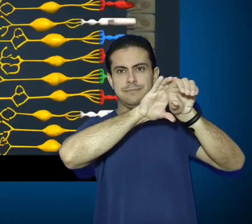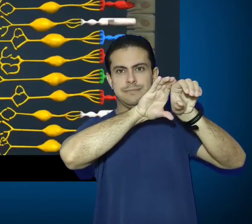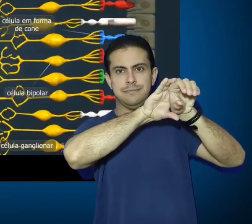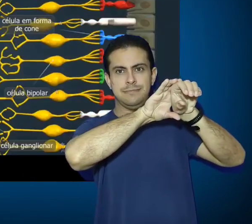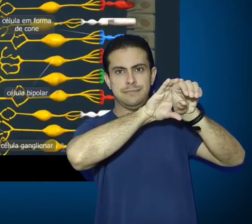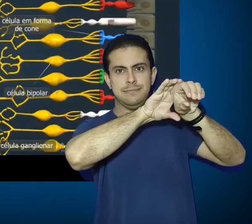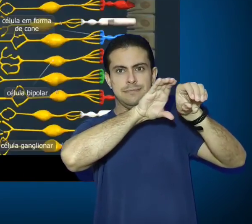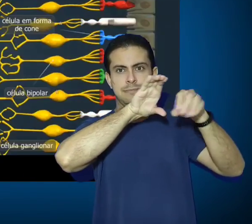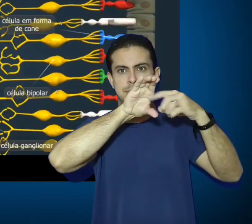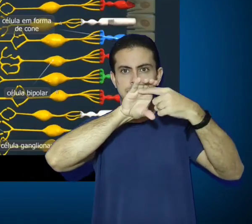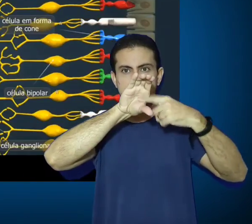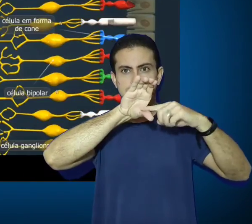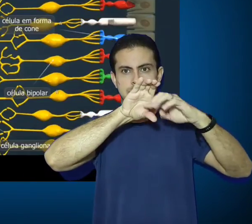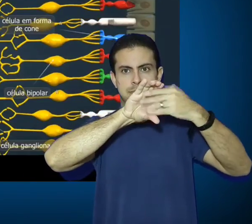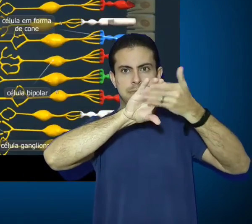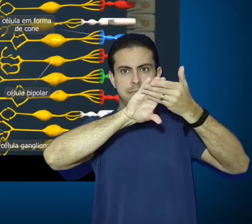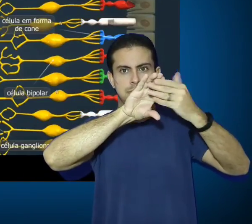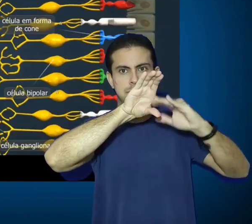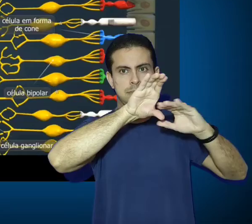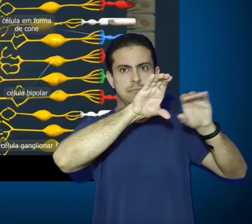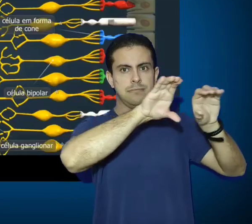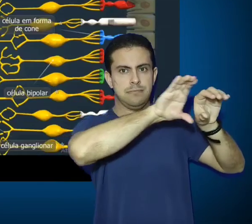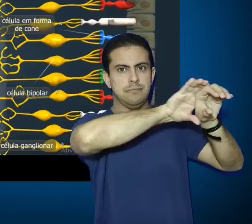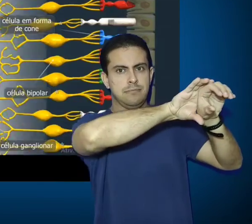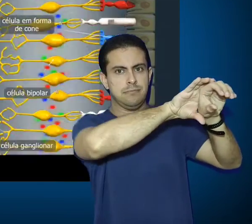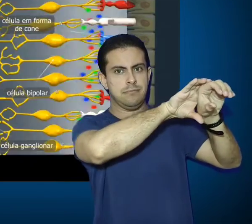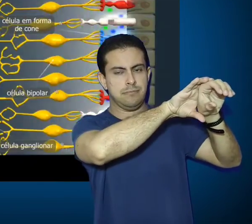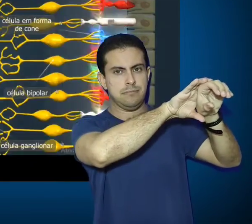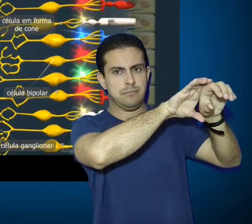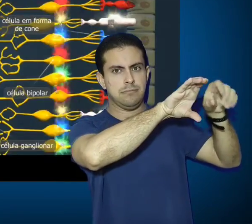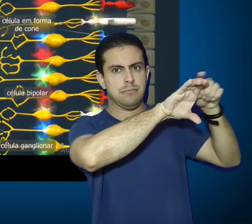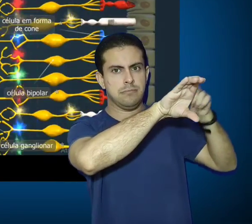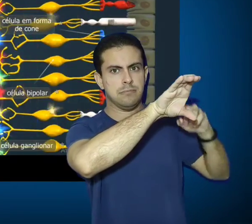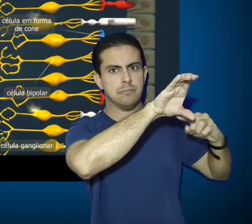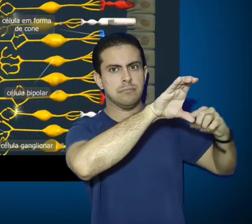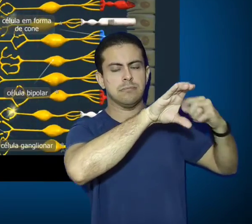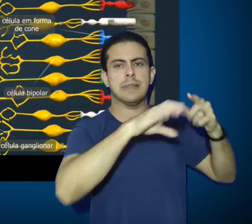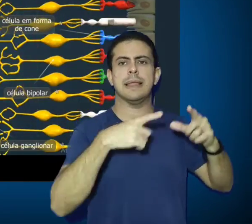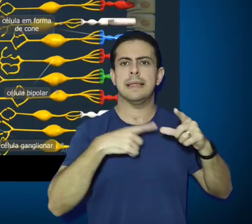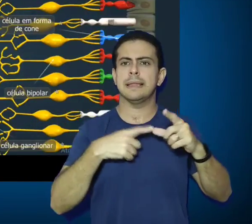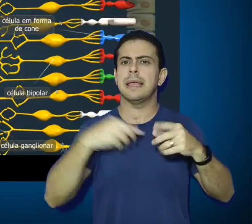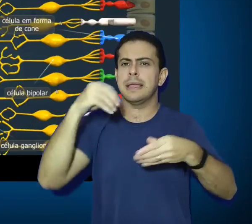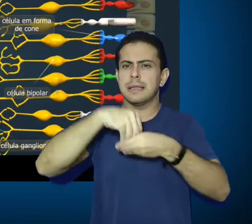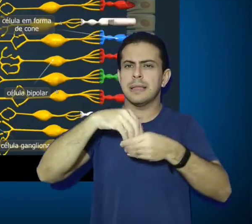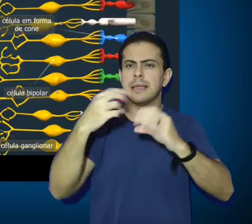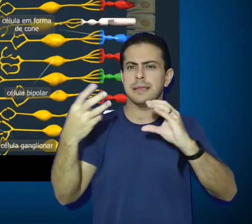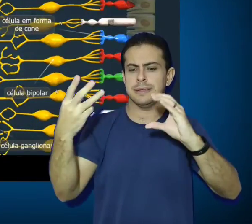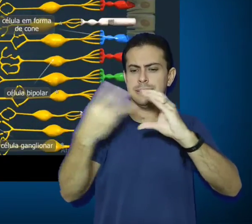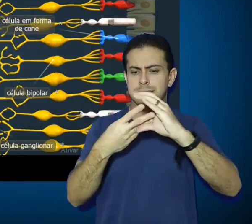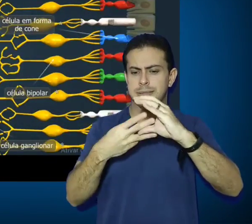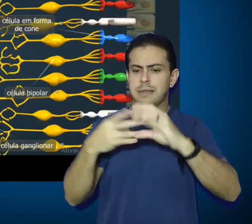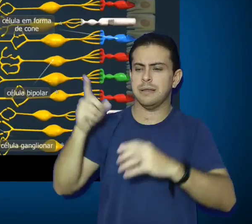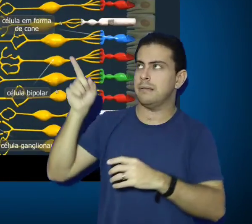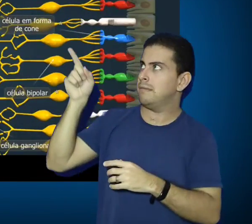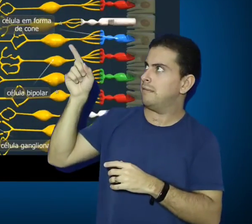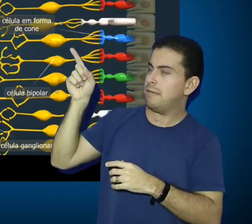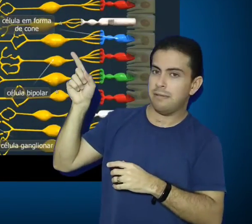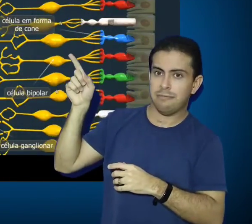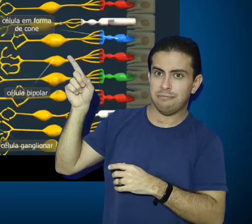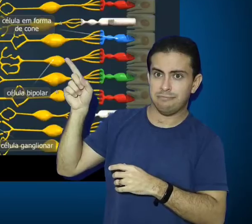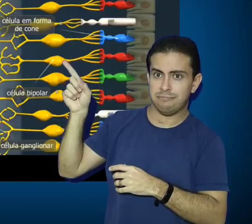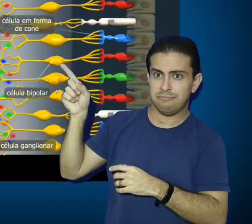A retina, ela possui células chamadas bastonetes, também células em forma de cone,